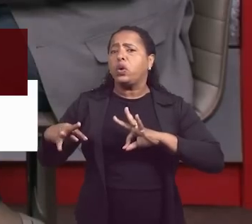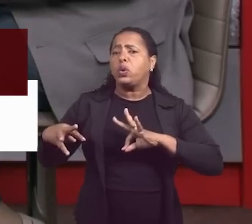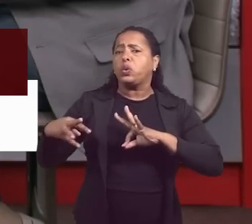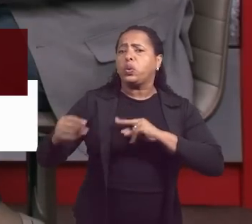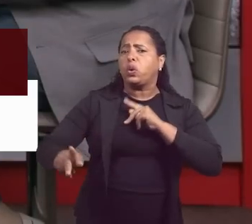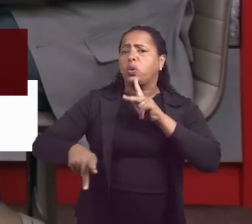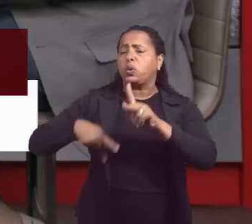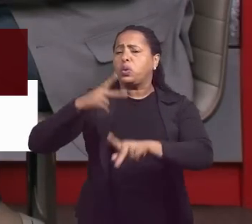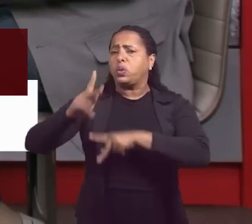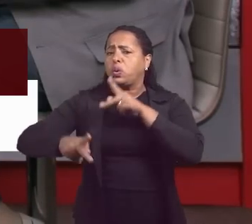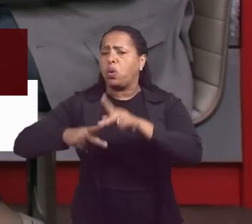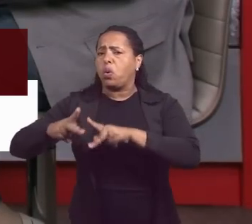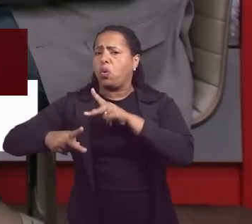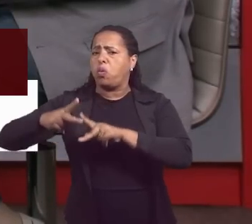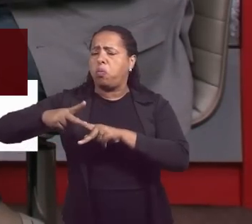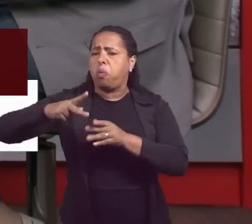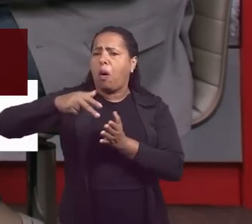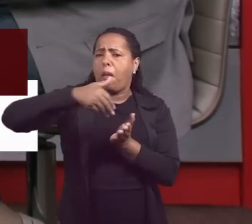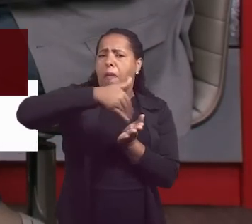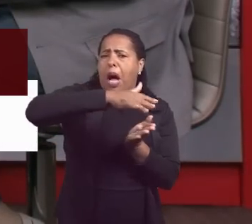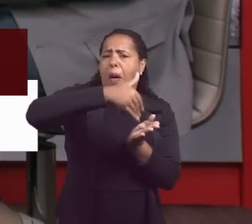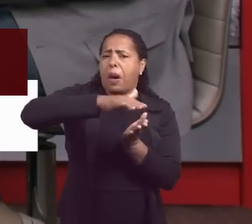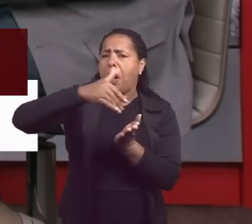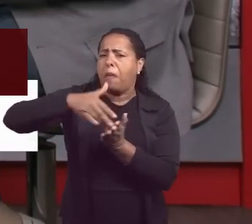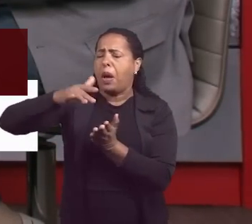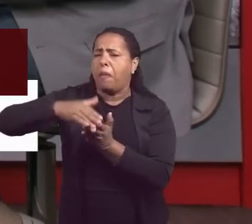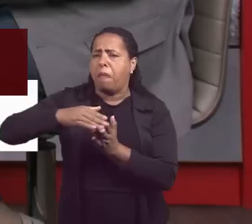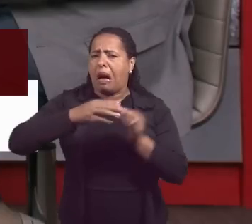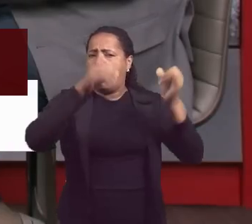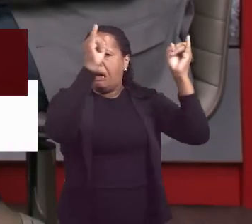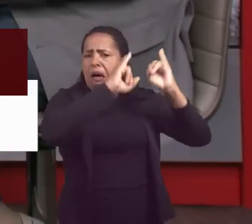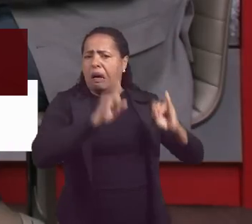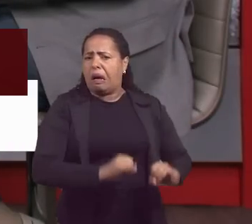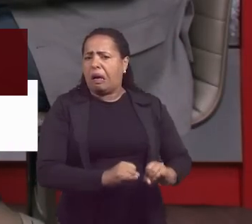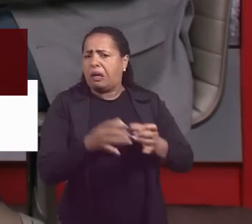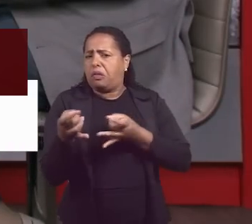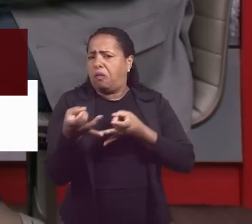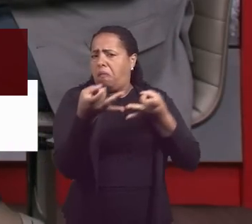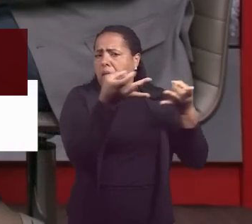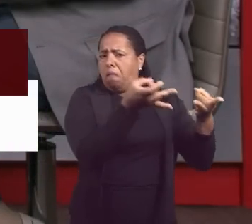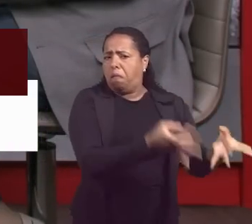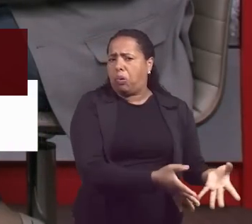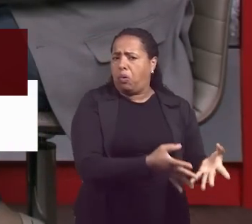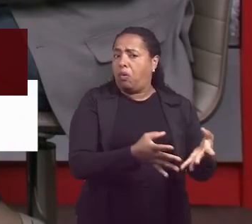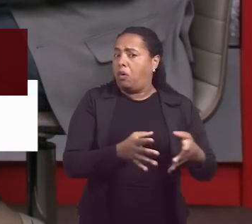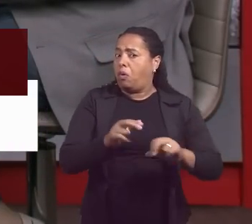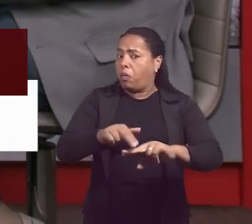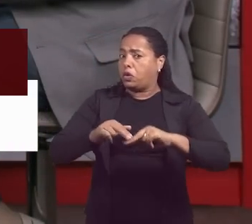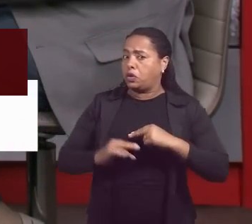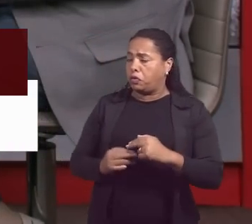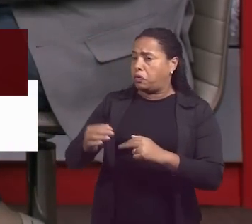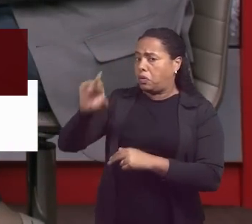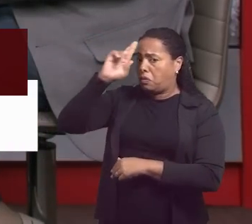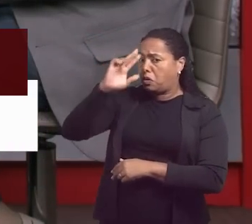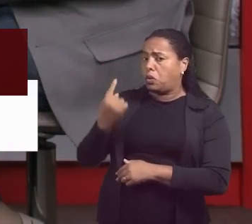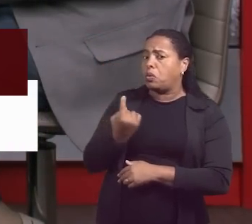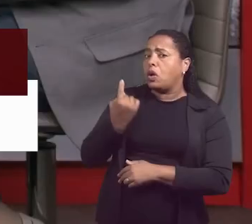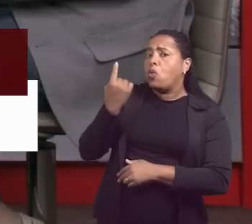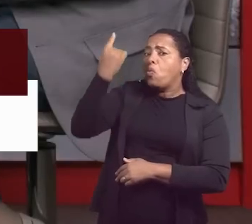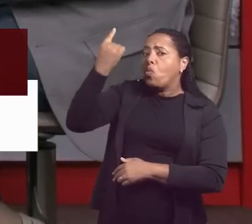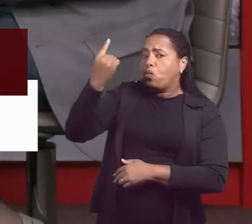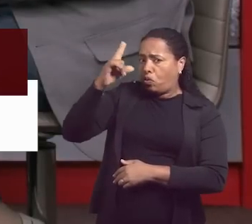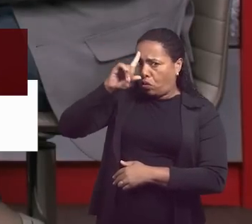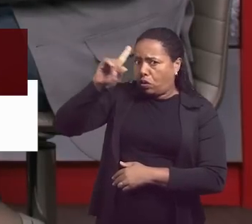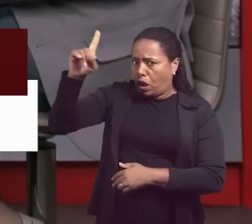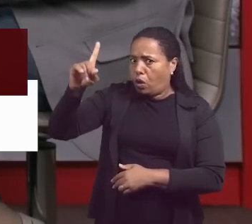ali estavam, não se envolver com os ídolos, porque só o Senhor era o único Deus do seu povo.